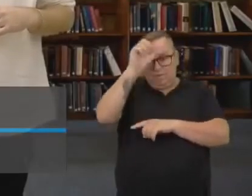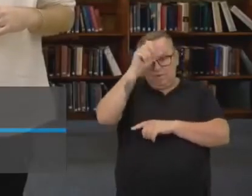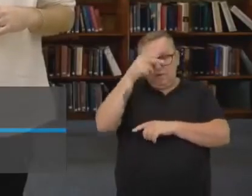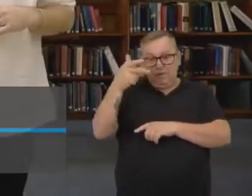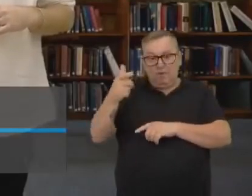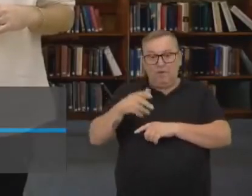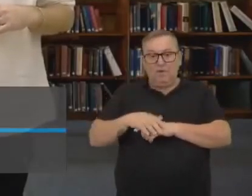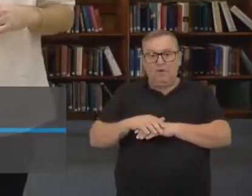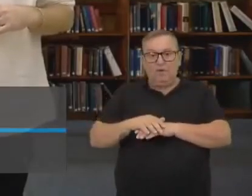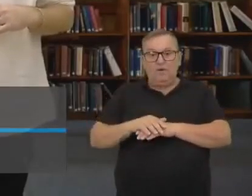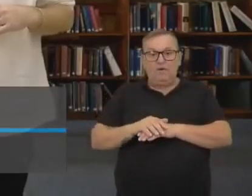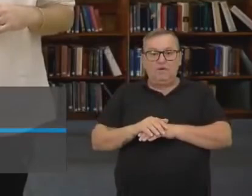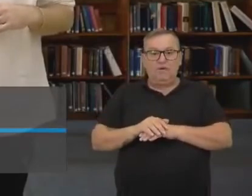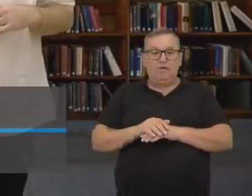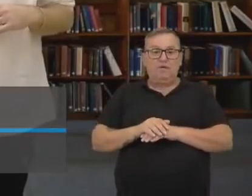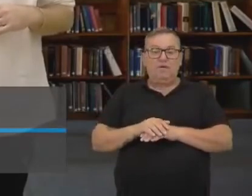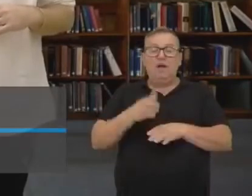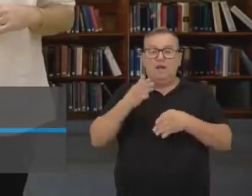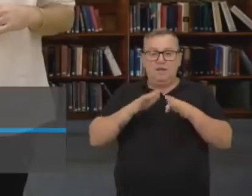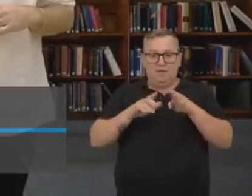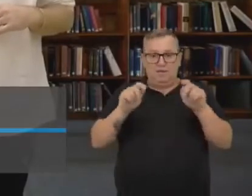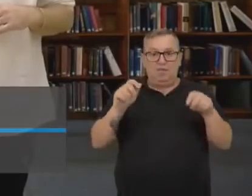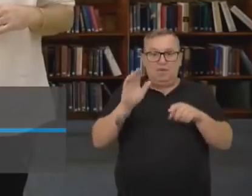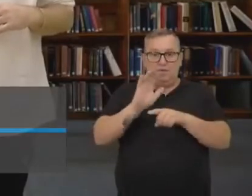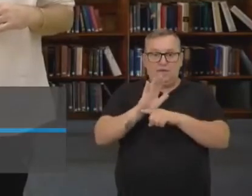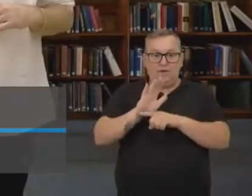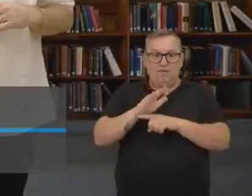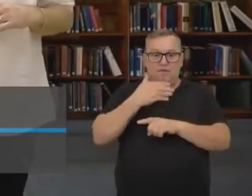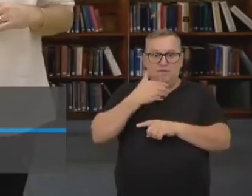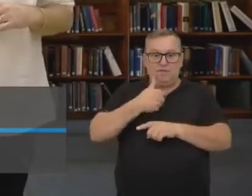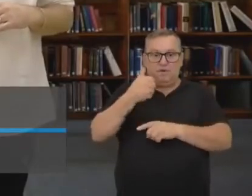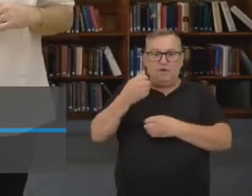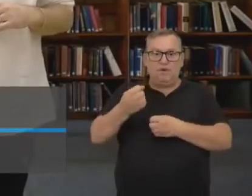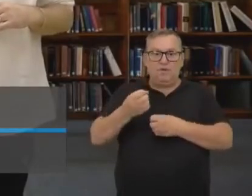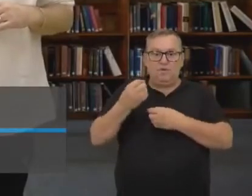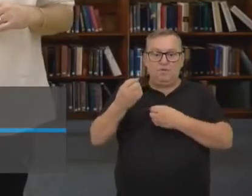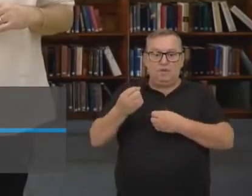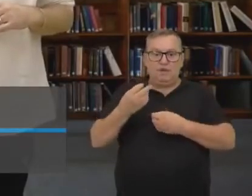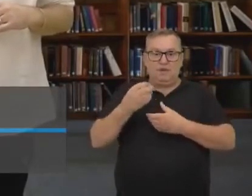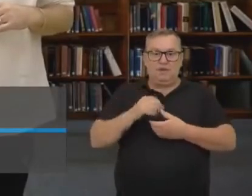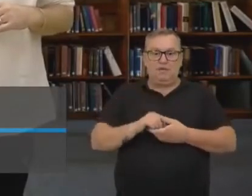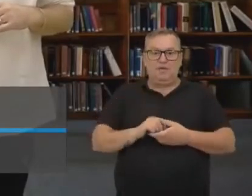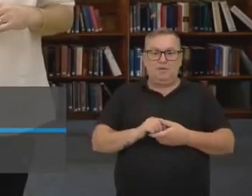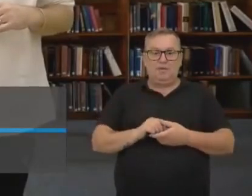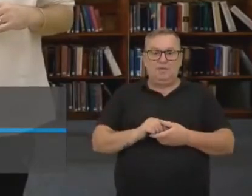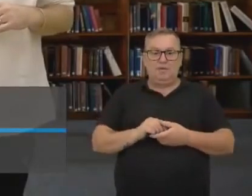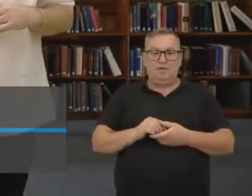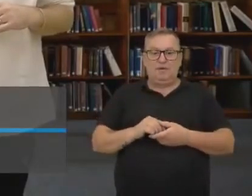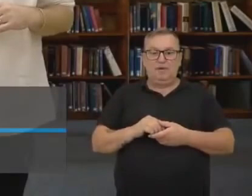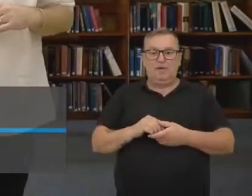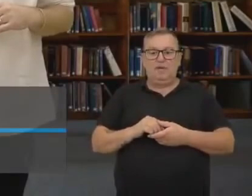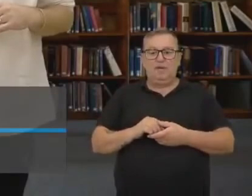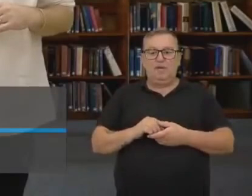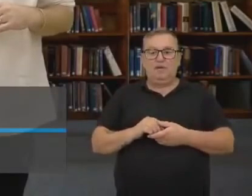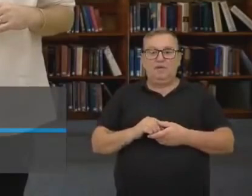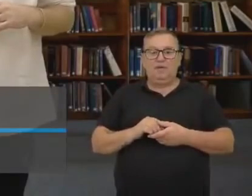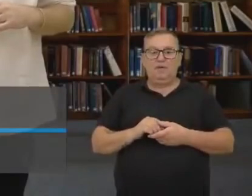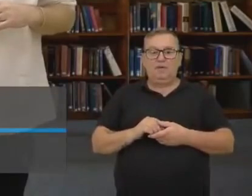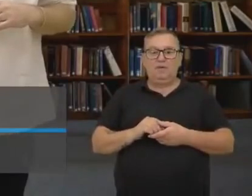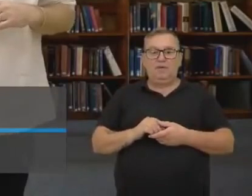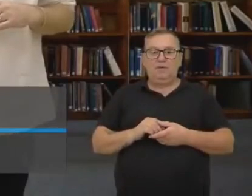coisa, às vezes um humorzinho ali pode ajudar você a gravar melhor a informação. Isso aí é porque o nosso cérebro funciona assim, né? Fazer